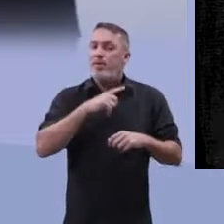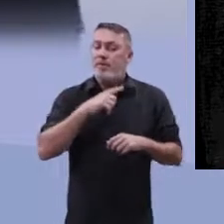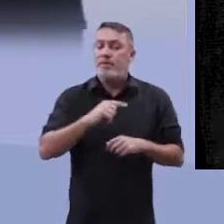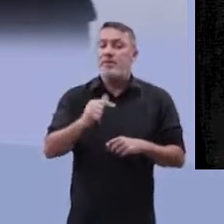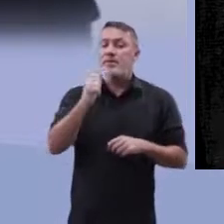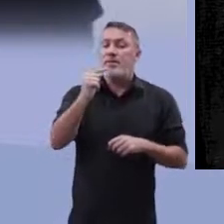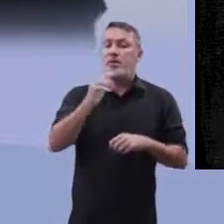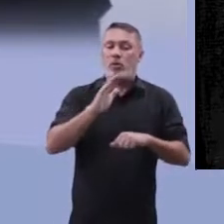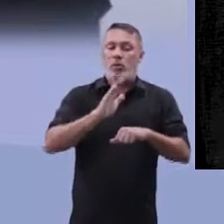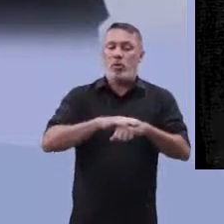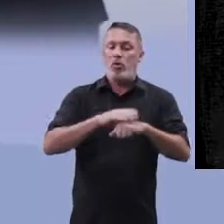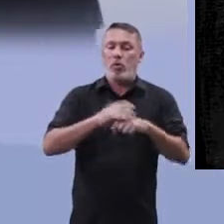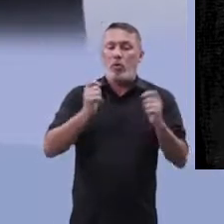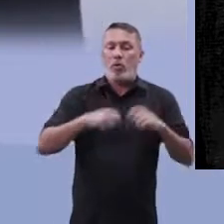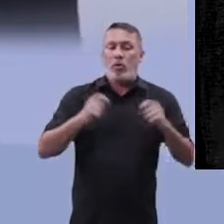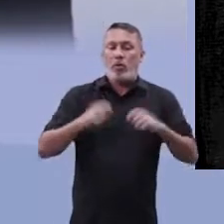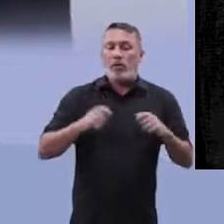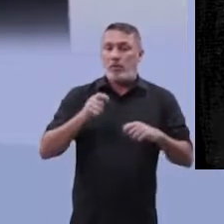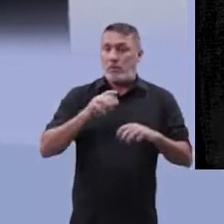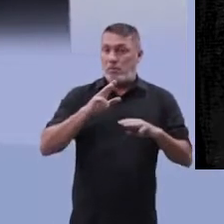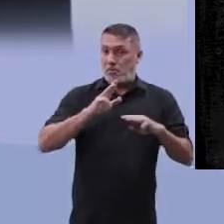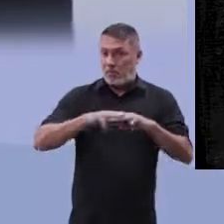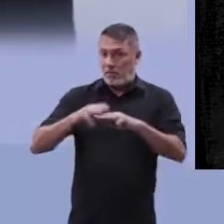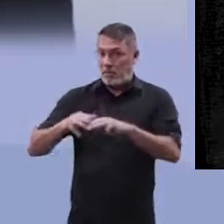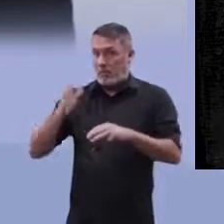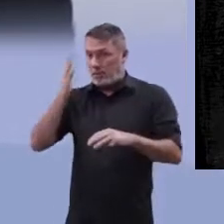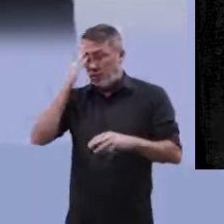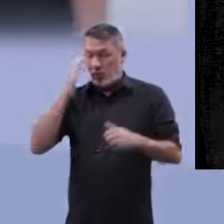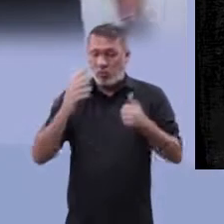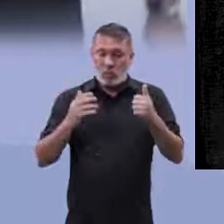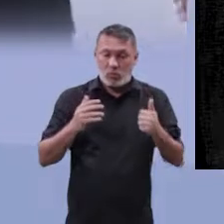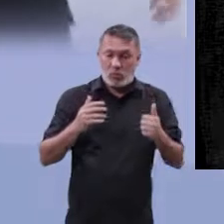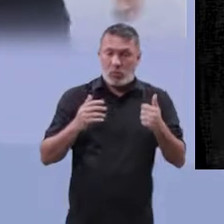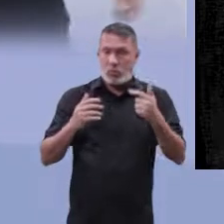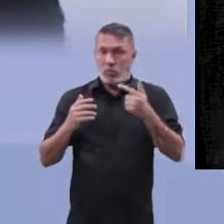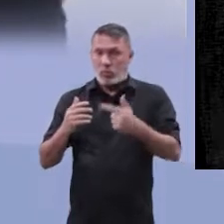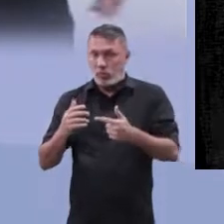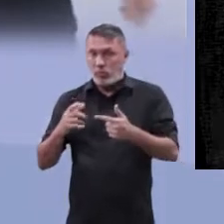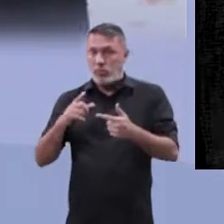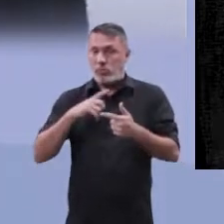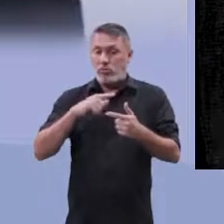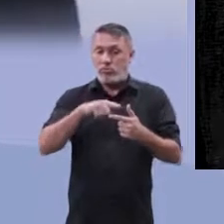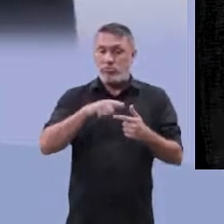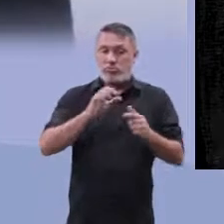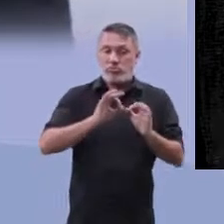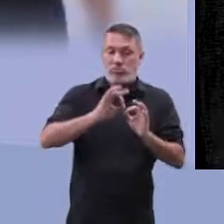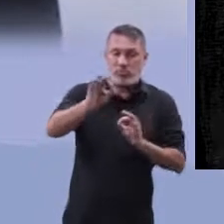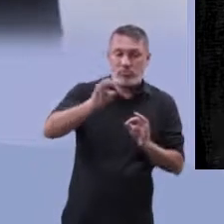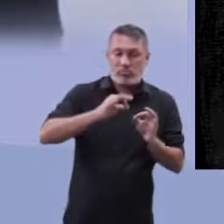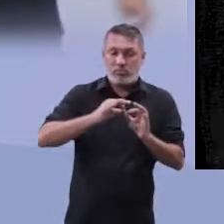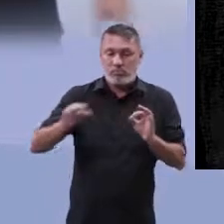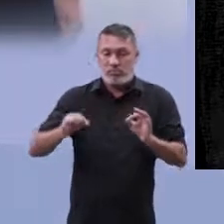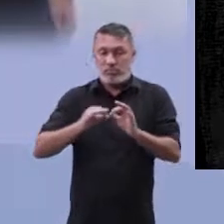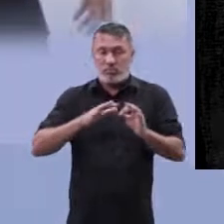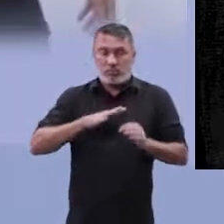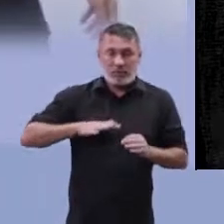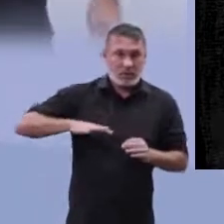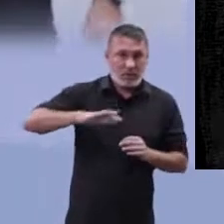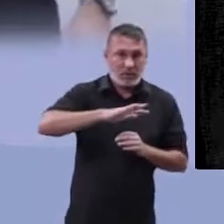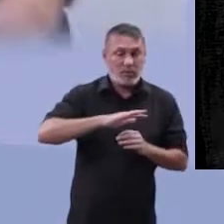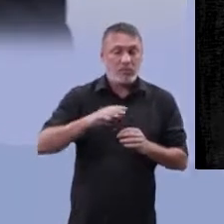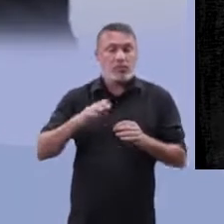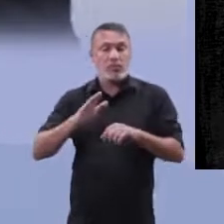é dividida em 7 competências matemáticas, beleza? Competência 1, aritmética, competência 2, geometria